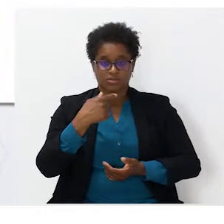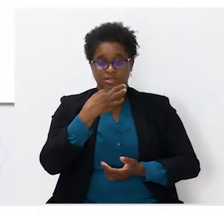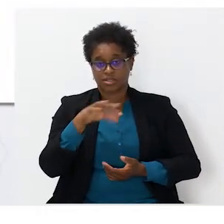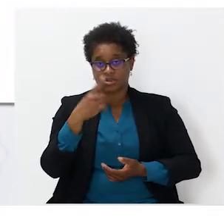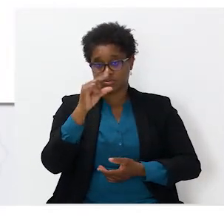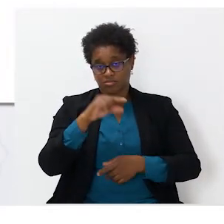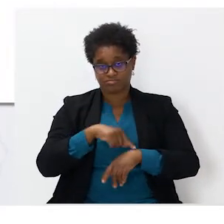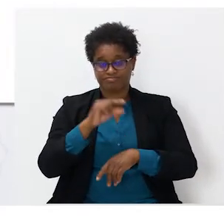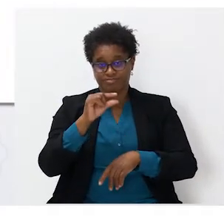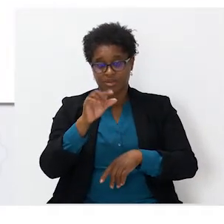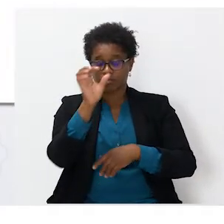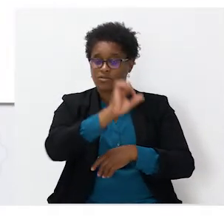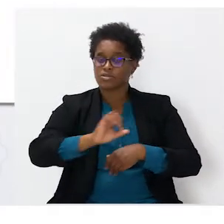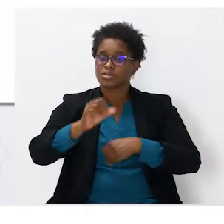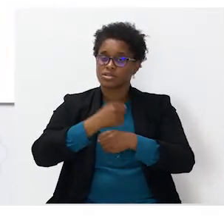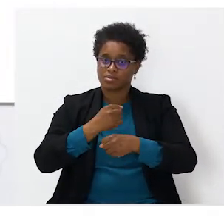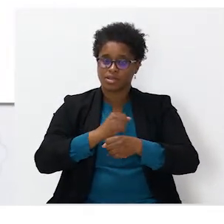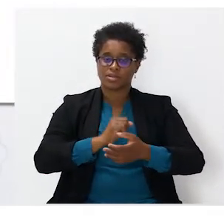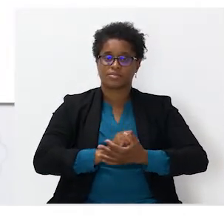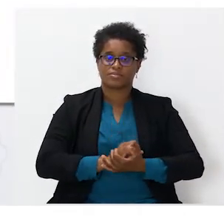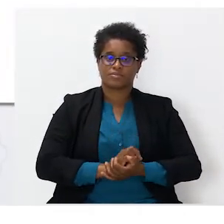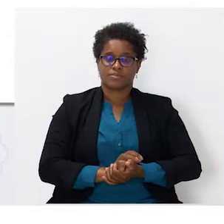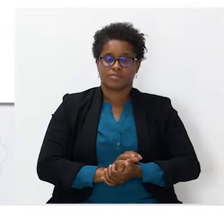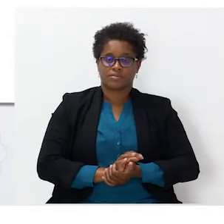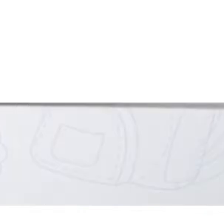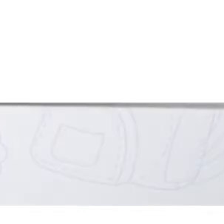tempinho para vocês exercitarem.